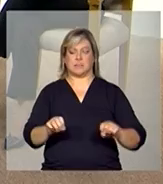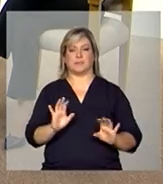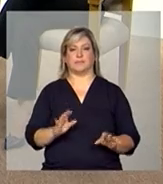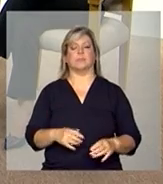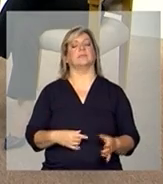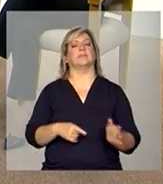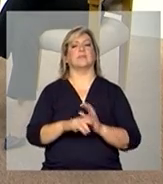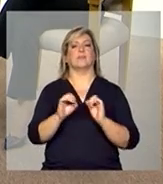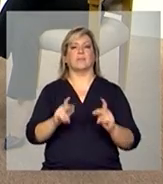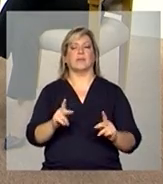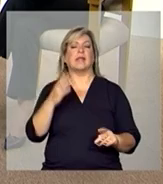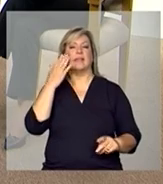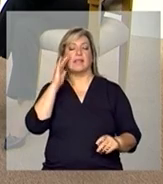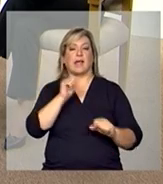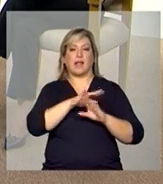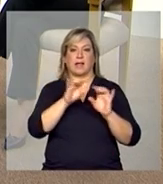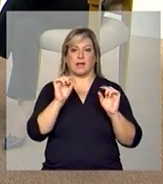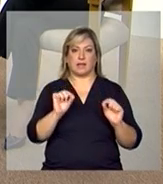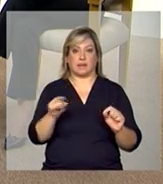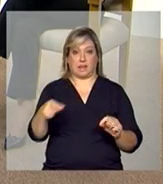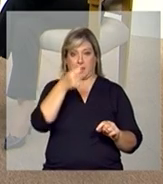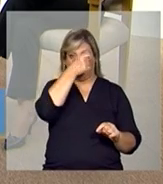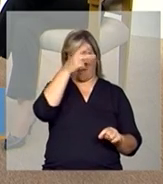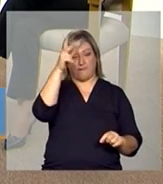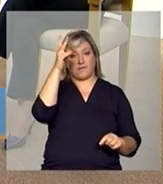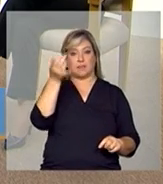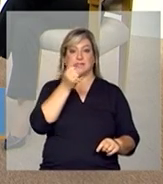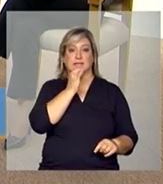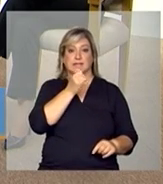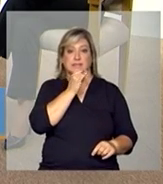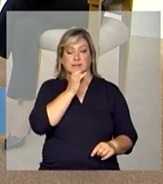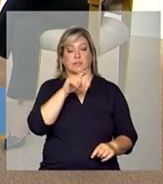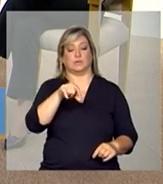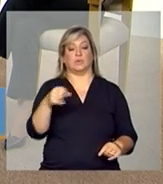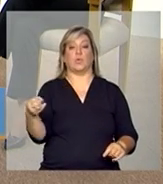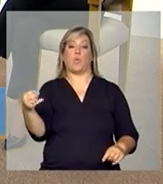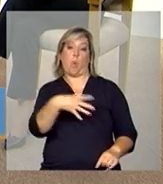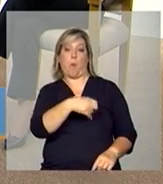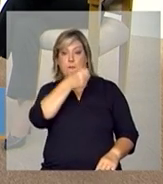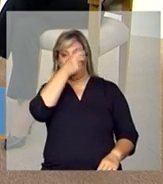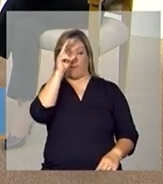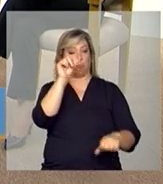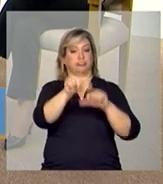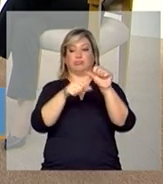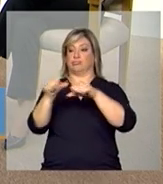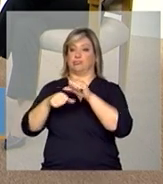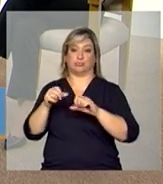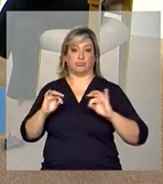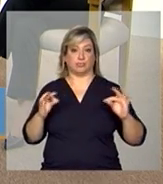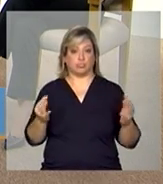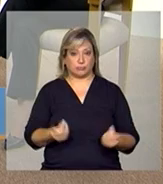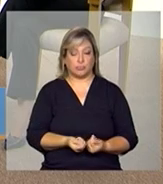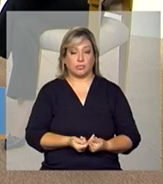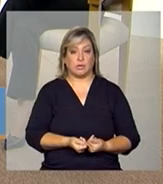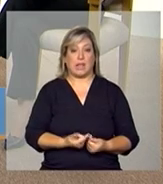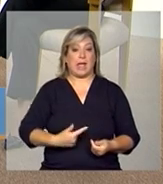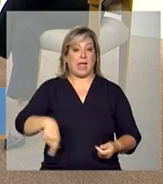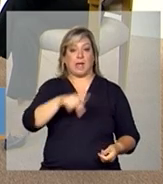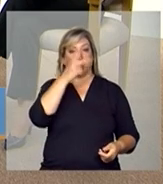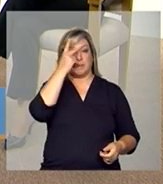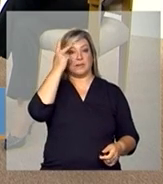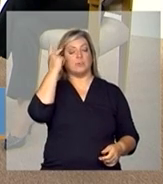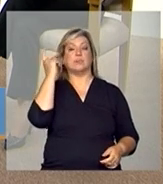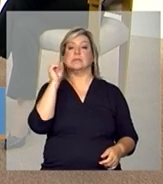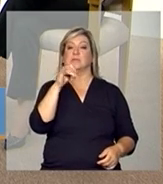pra gente entender vamos supor a prefeitura elegeu agora o prefeito novo trocou todo mundo e então esse pessoal se não se